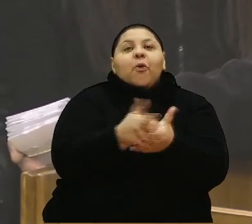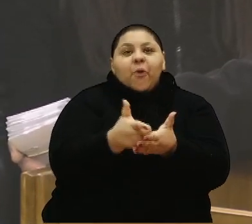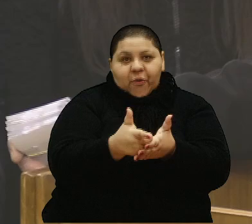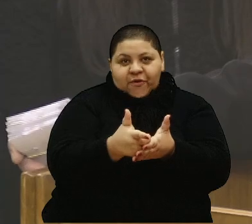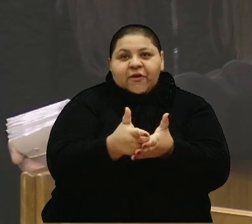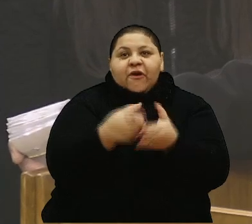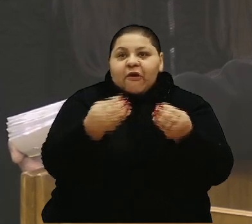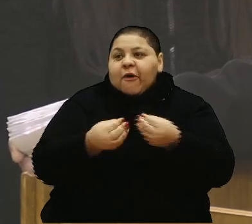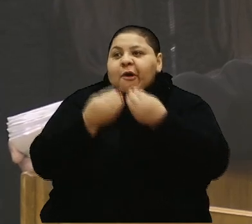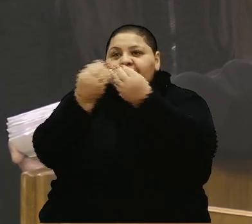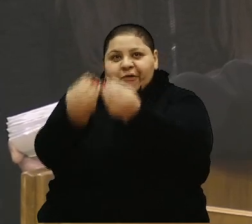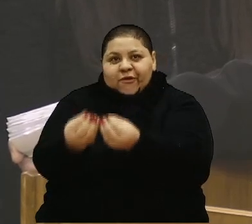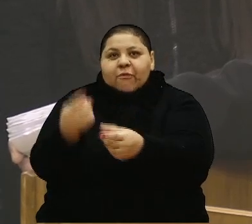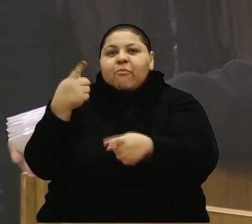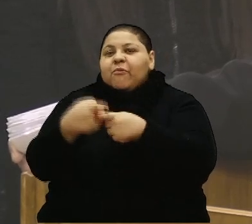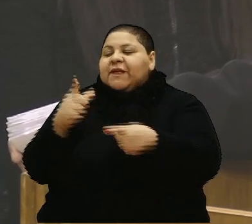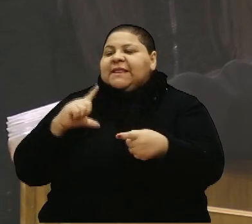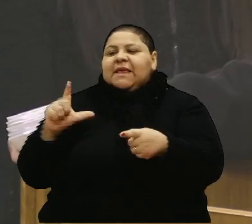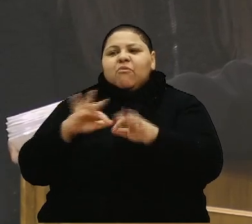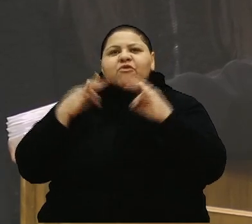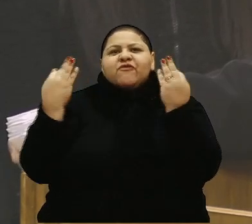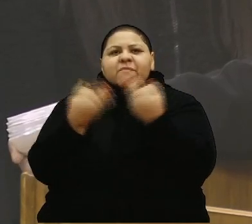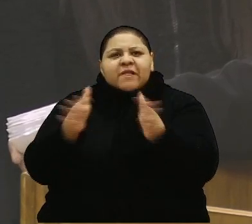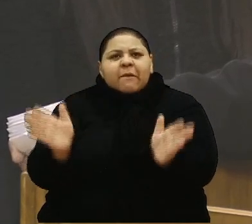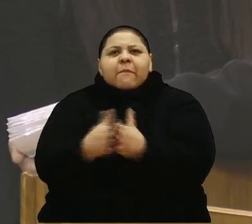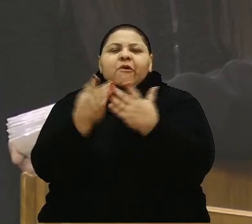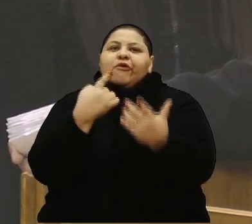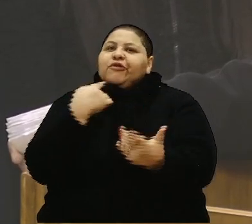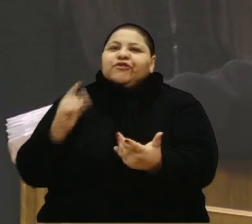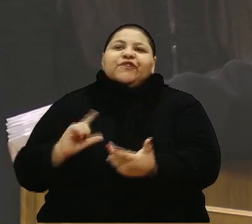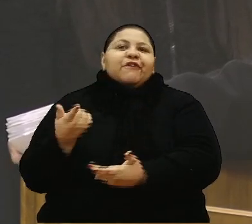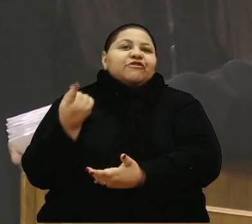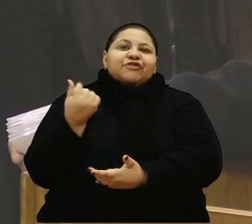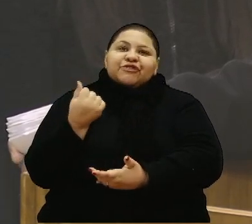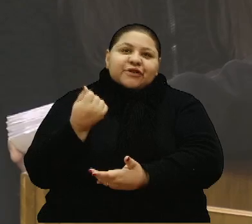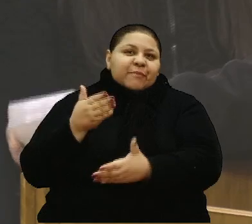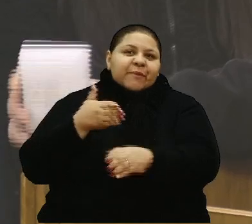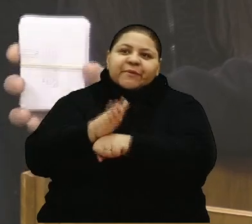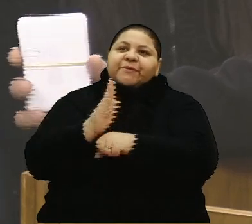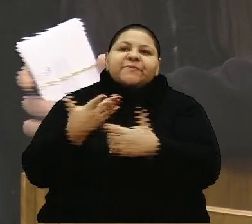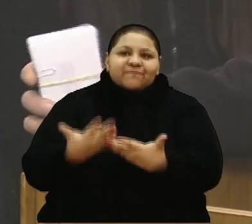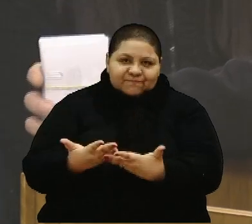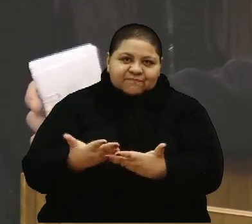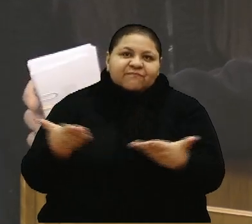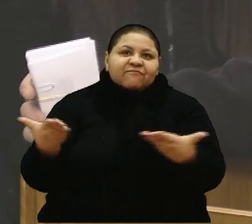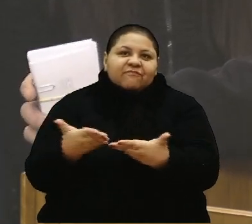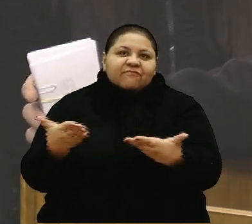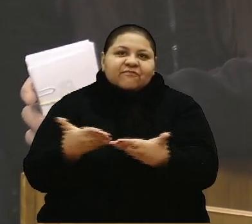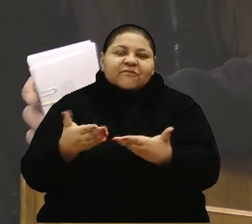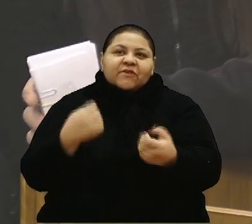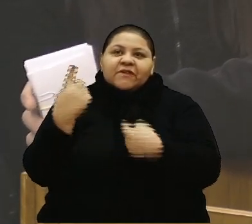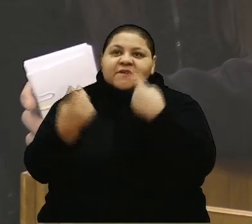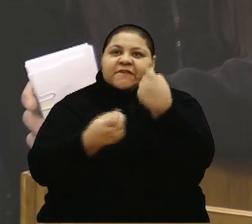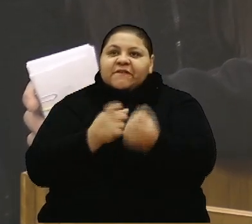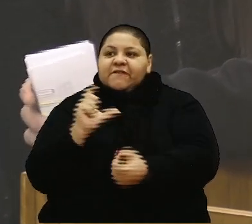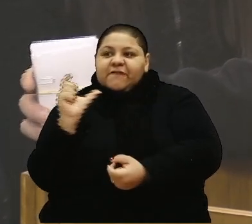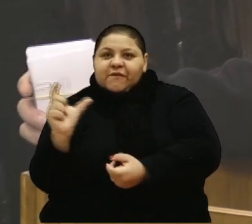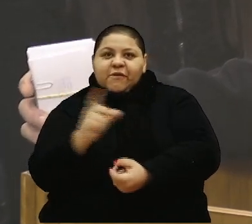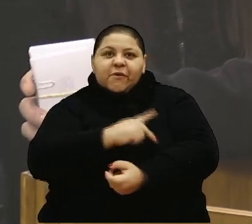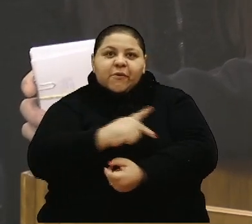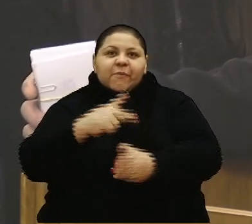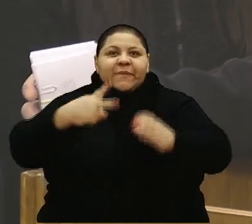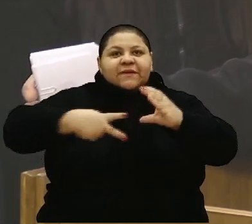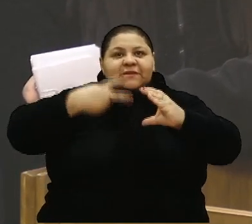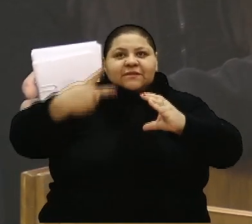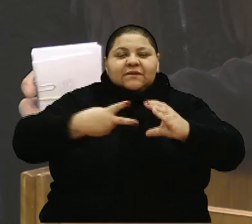e doe, porque lá tem muitas famílias pobres que gostariam e não têm o dinheiro para ir para a feijoada. Então, a gente vai deixar alguns ingressos com o presidente da Câmara, que